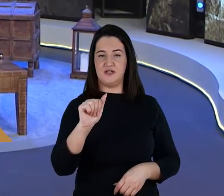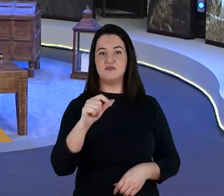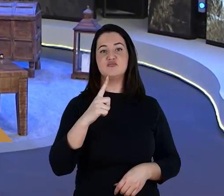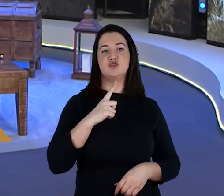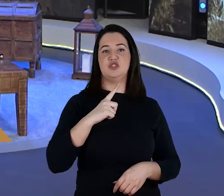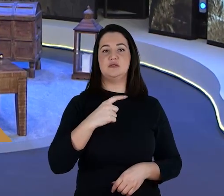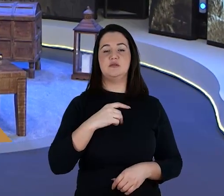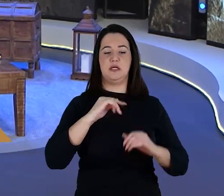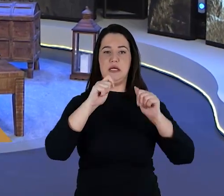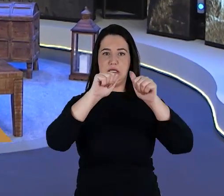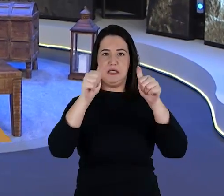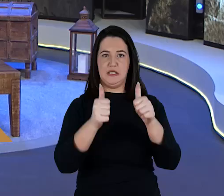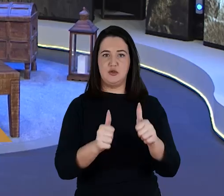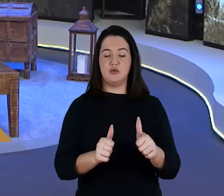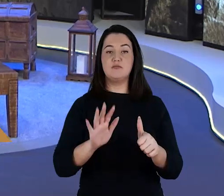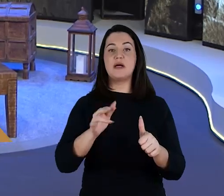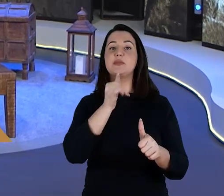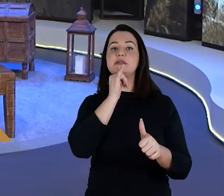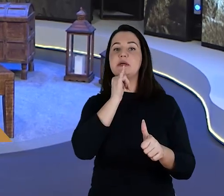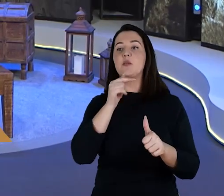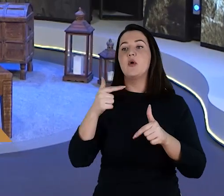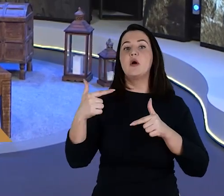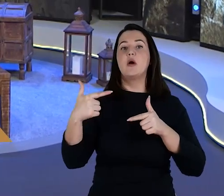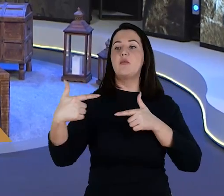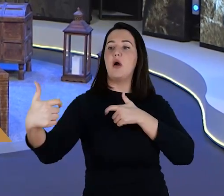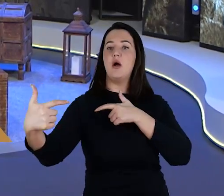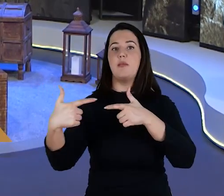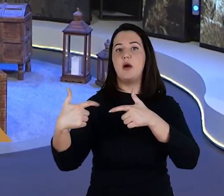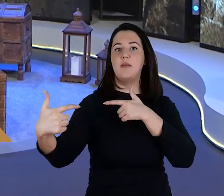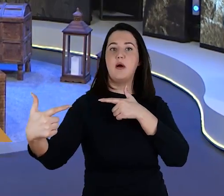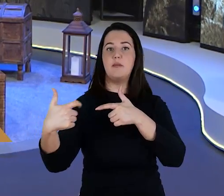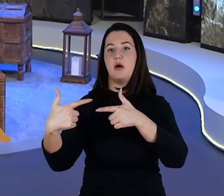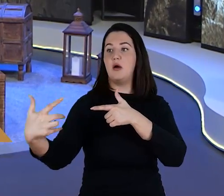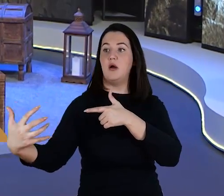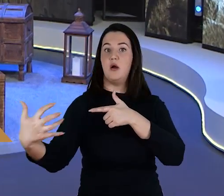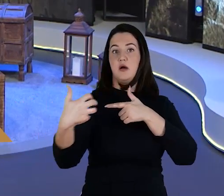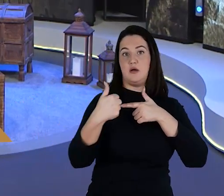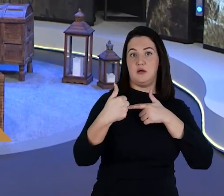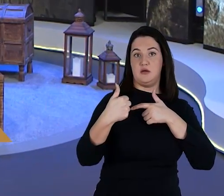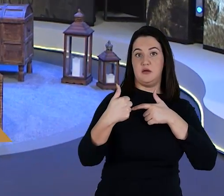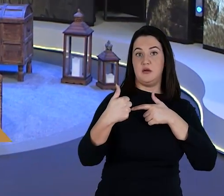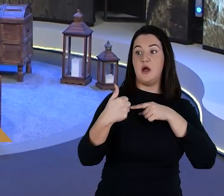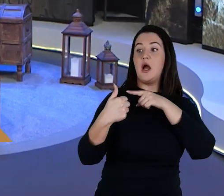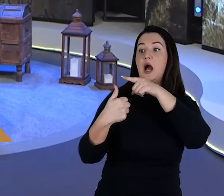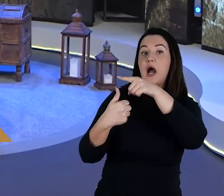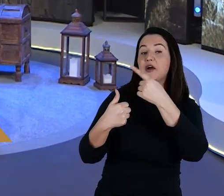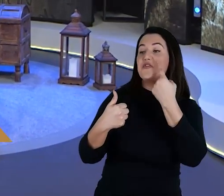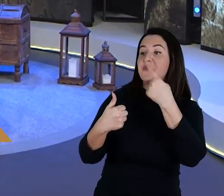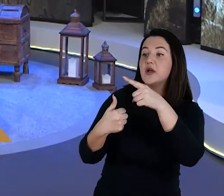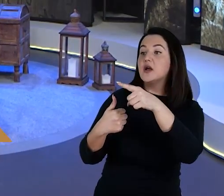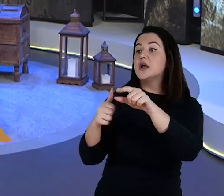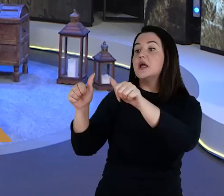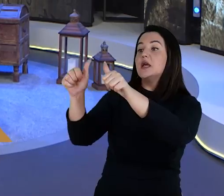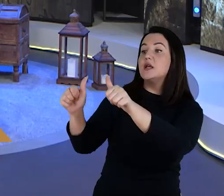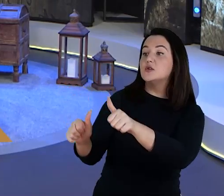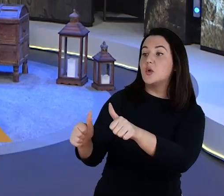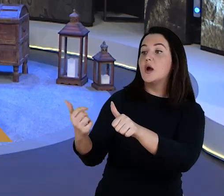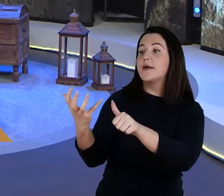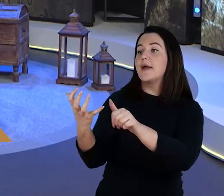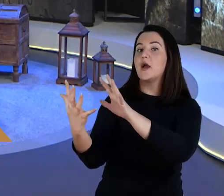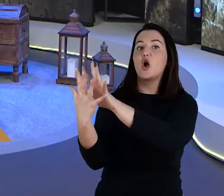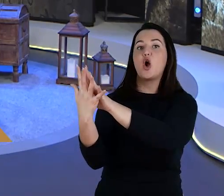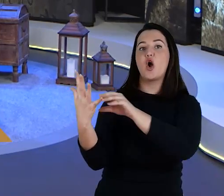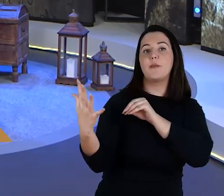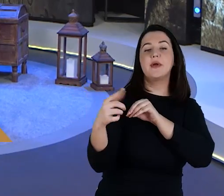inimigos que eram derrotados por eles na guerra acabavam sendo incorporados à sua própria cultura. Fazia parte até da cerimônia das oferendas